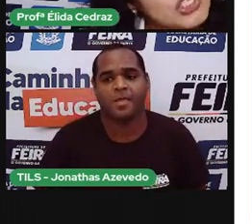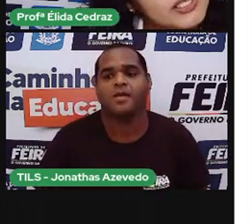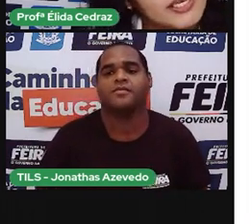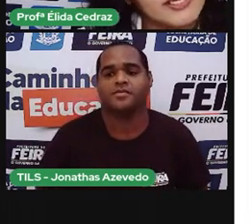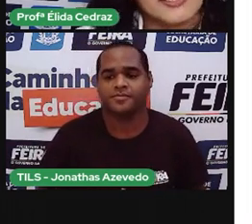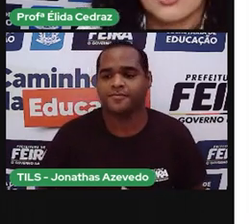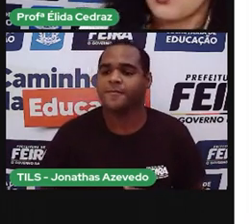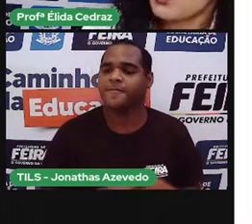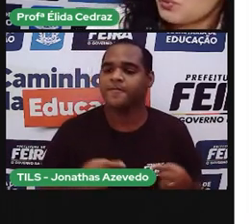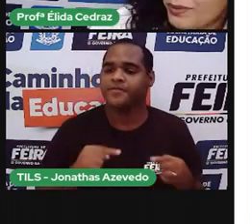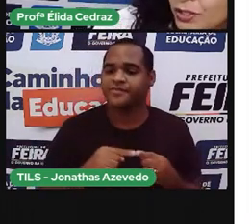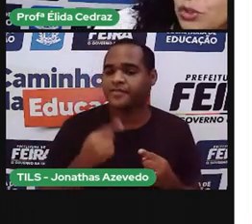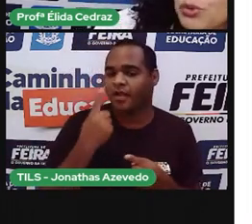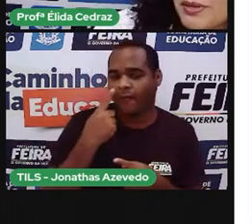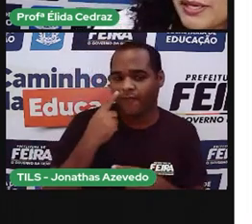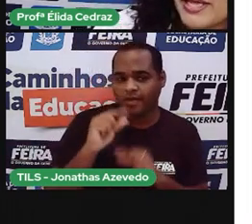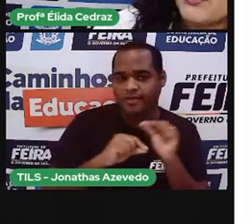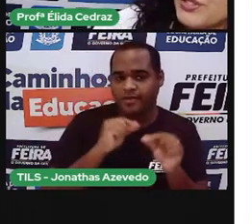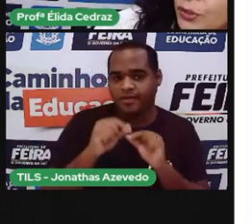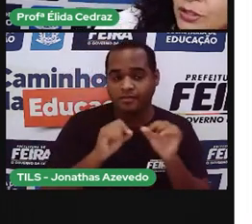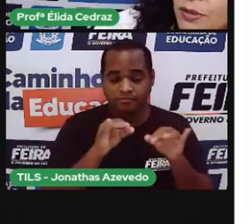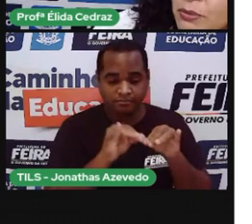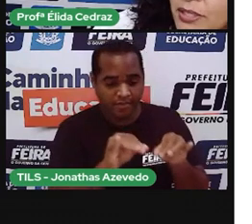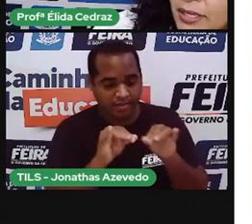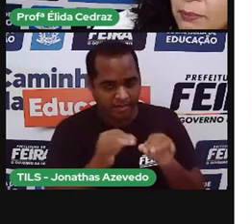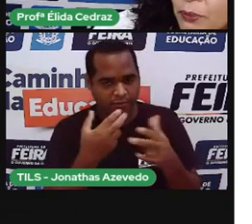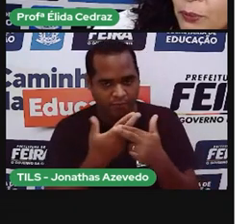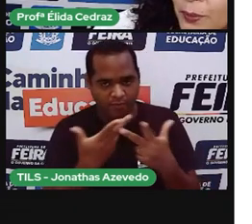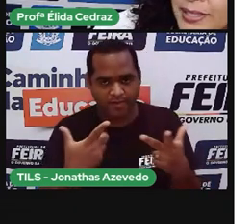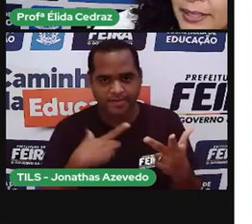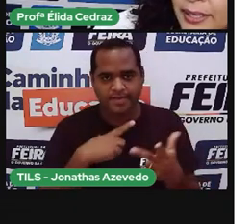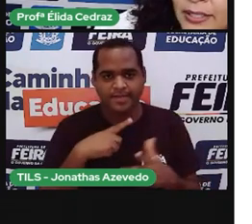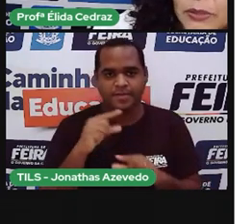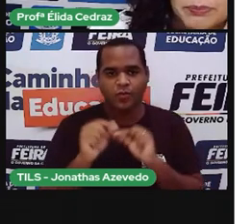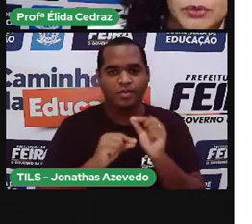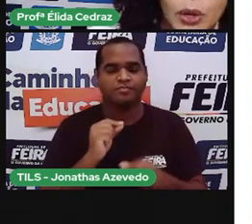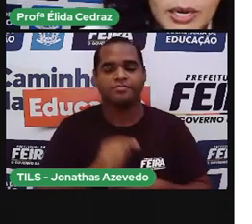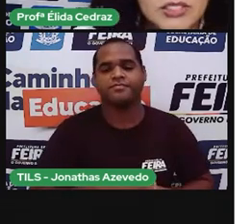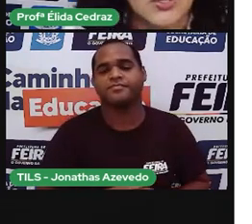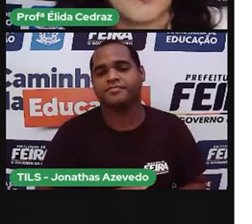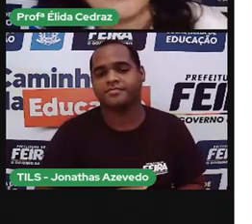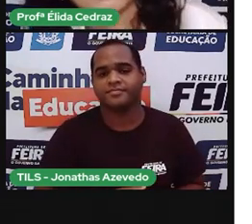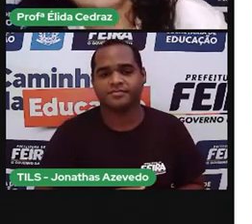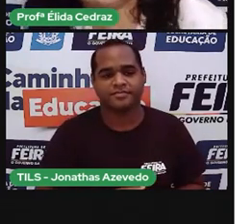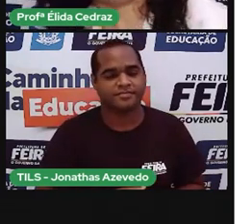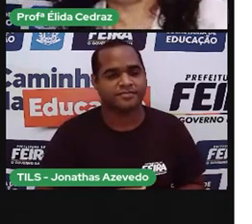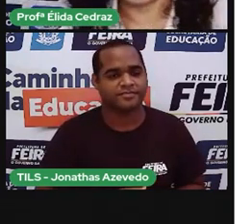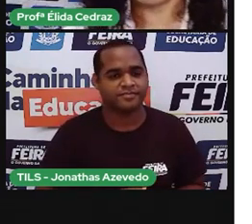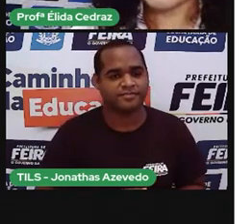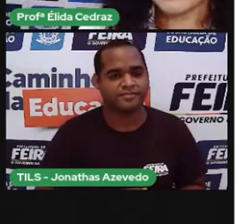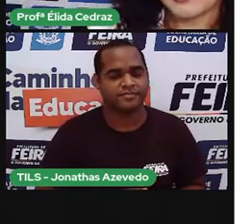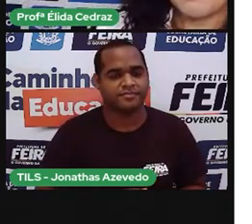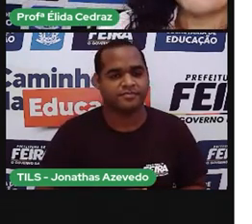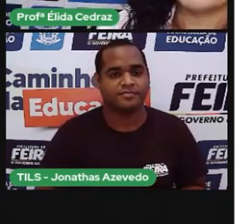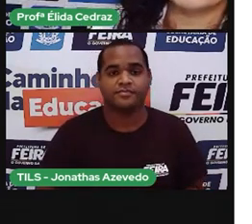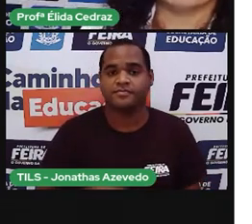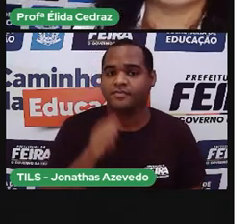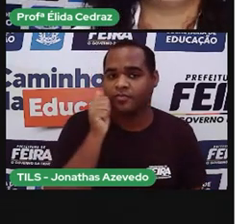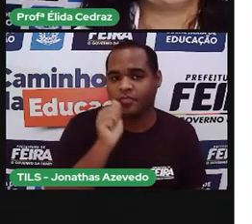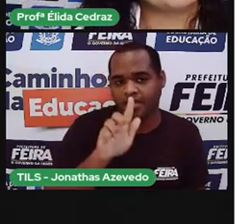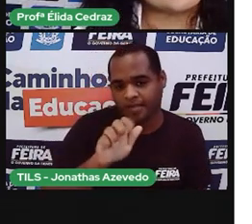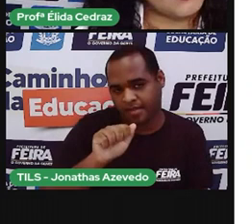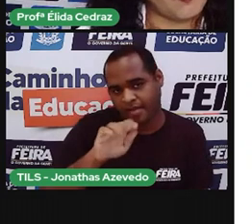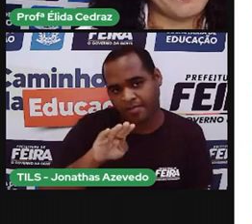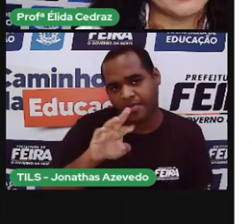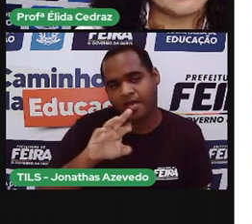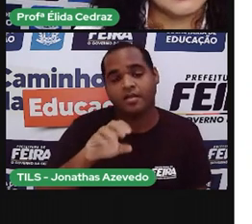Vamos praticar os preços do mercado que nós vimos ali um pouco mais atrás. Olha só. Gabriela precisa